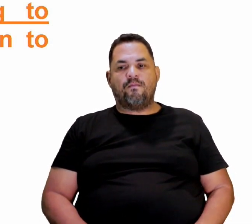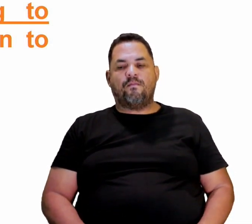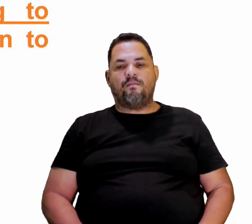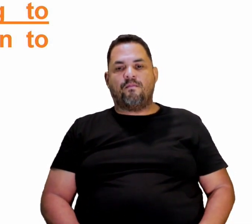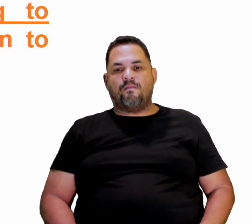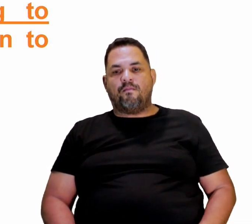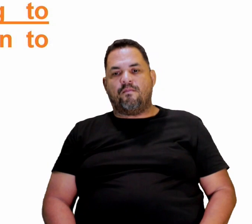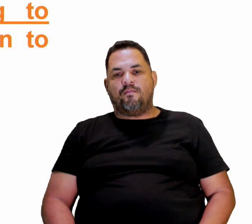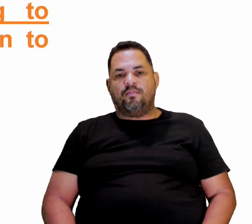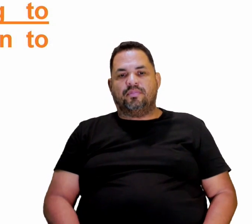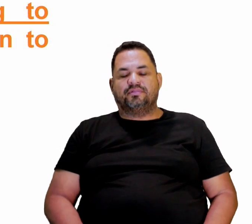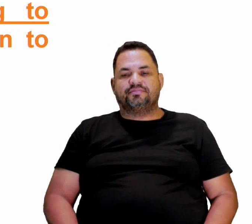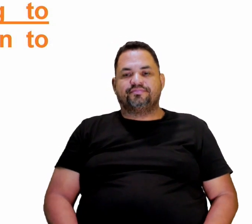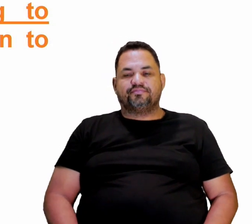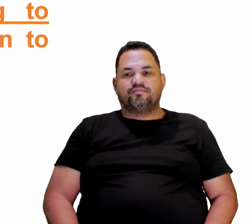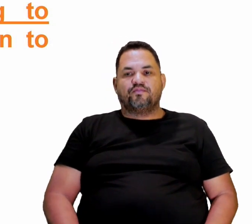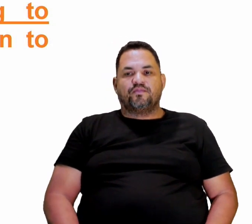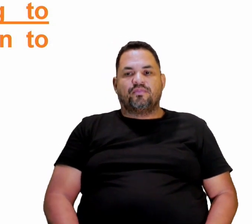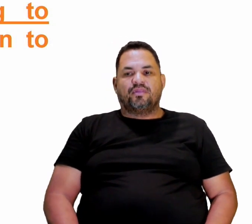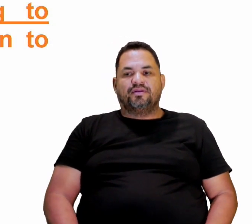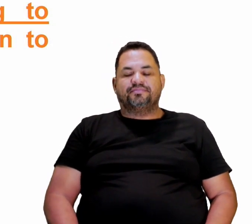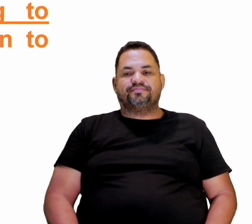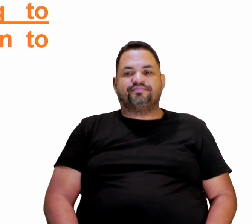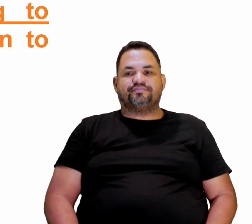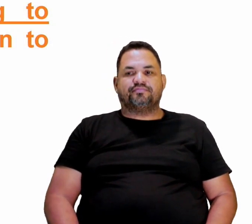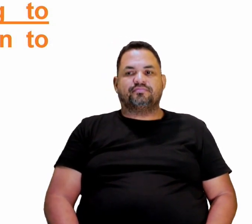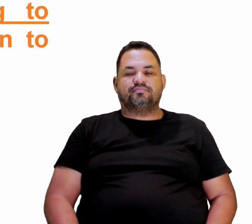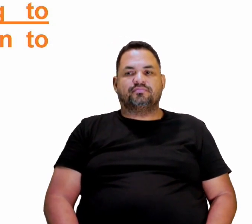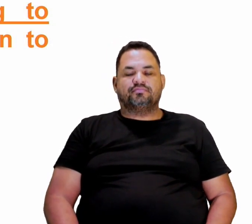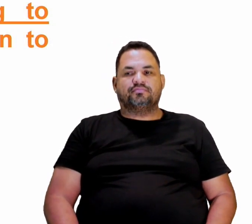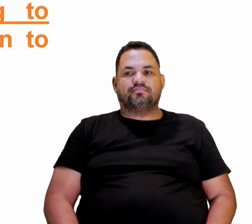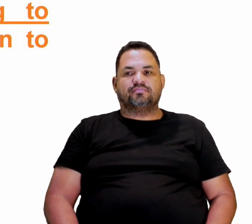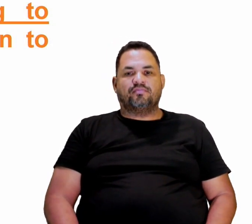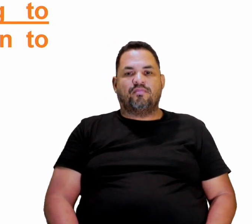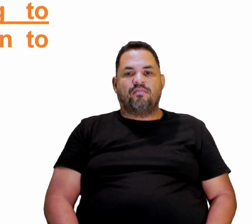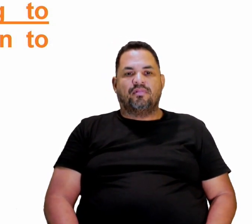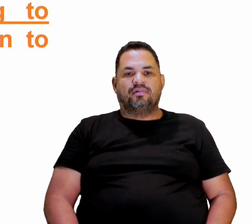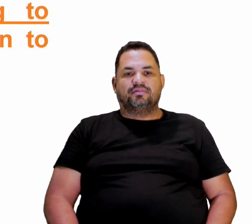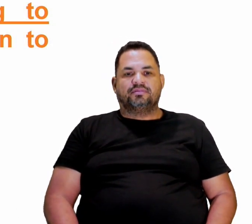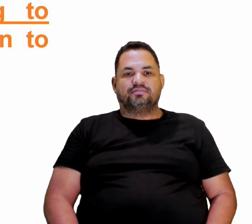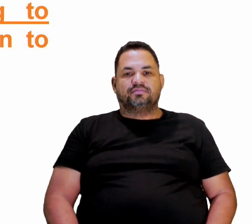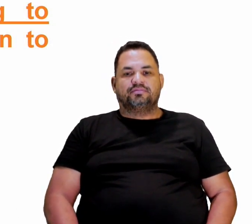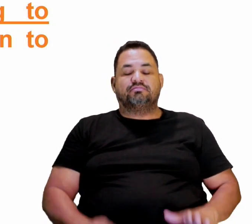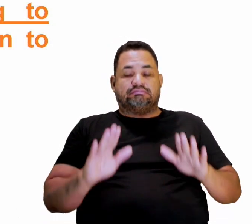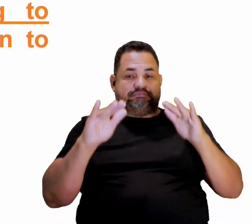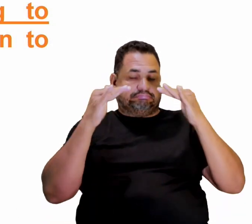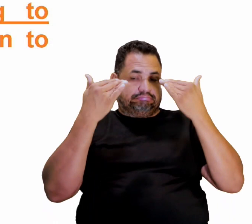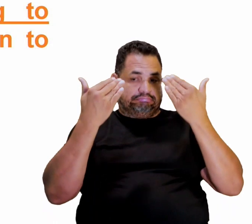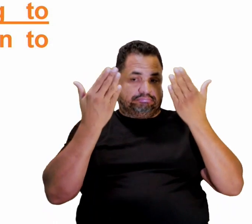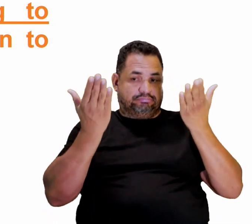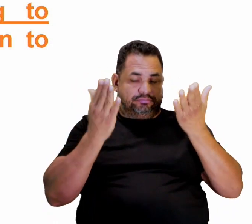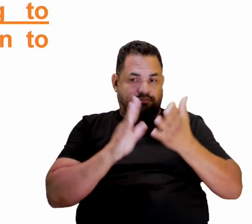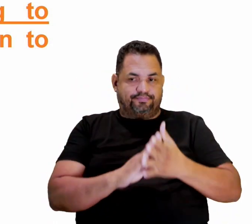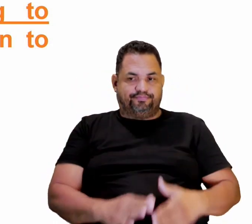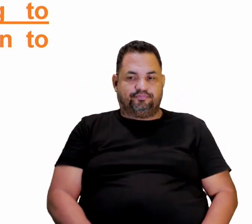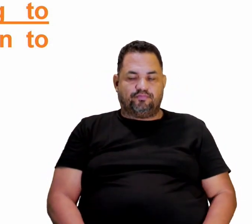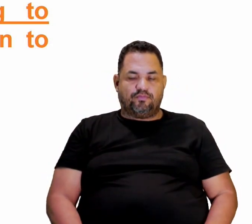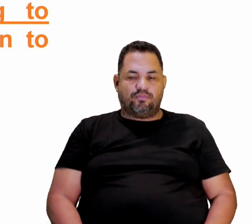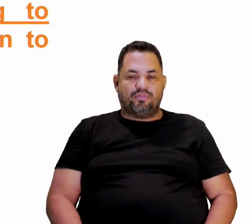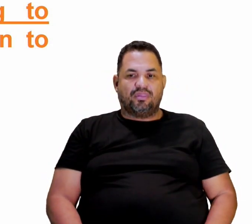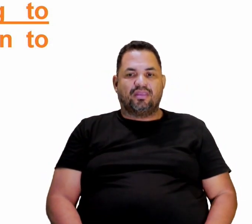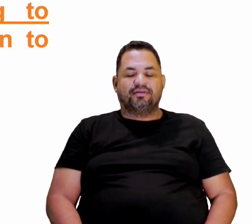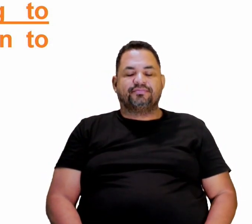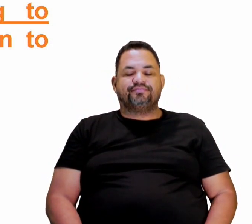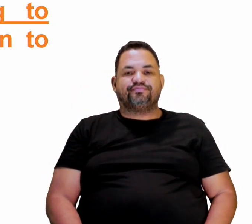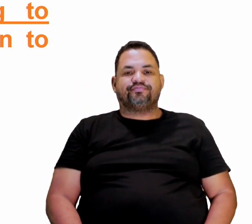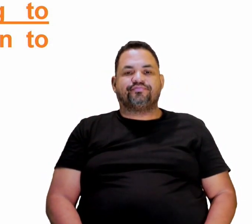Thatcher I want to the teacher eu vou prestar atenção eu vou